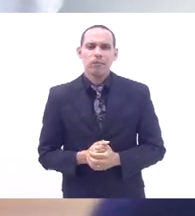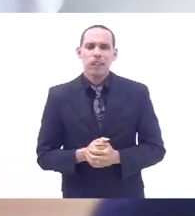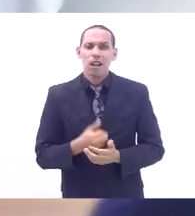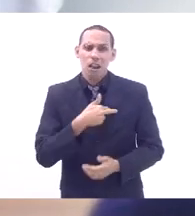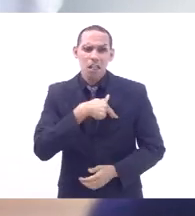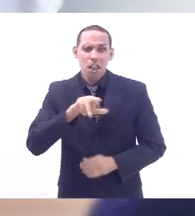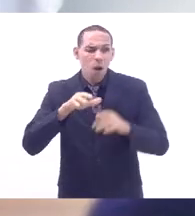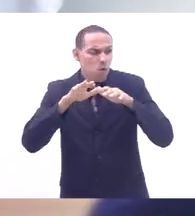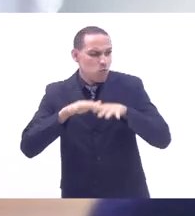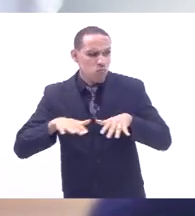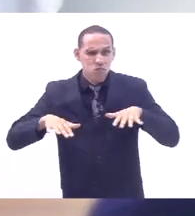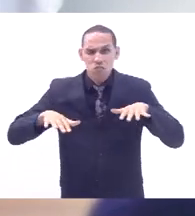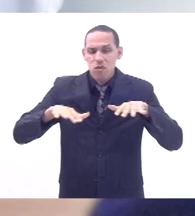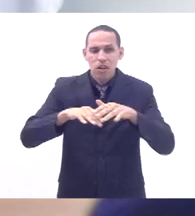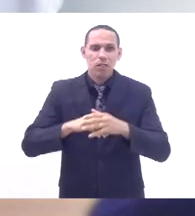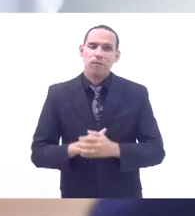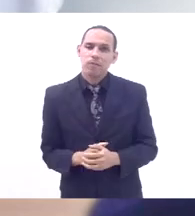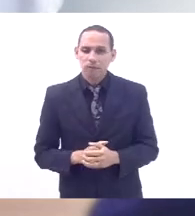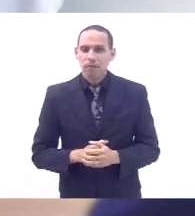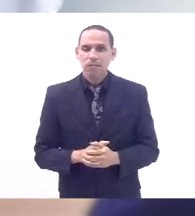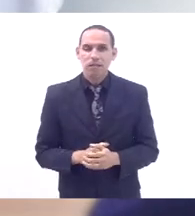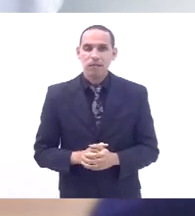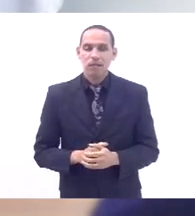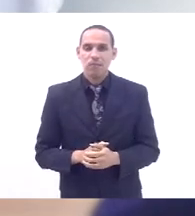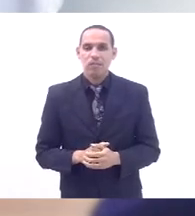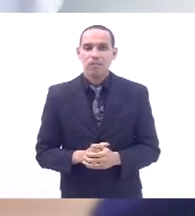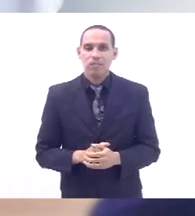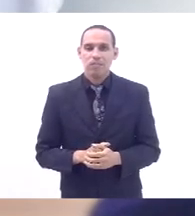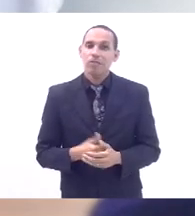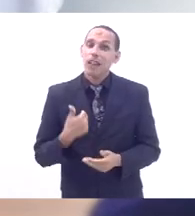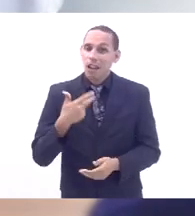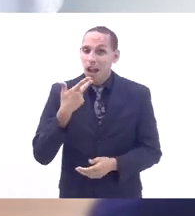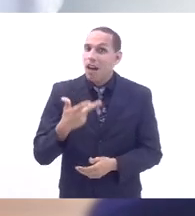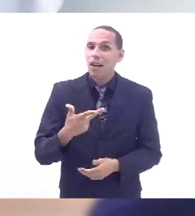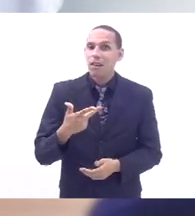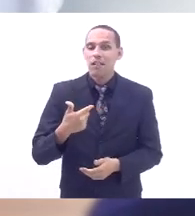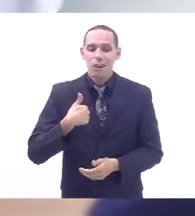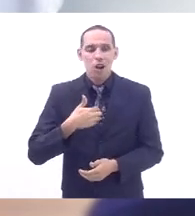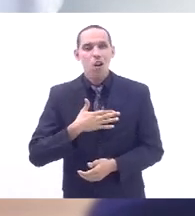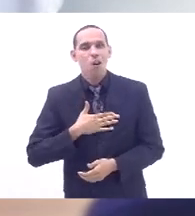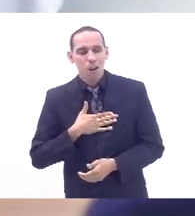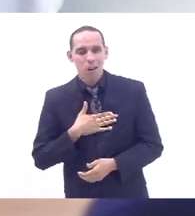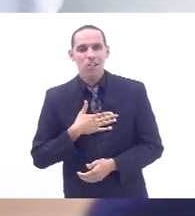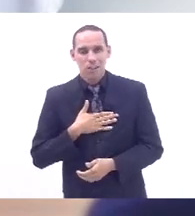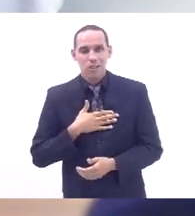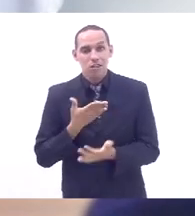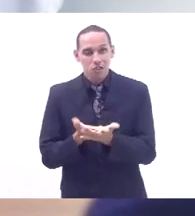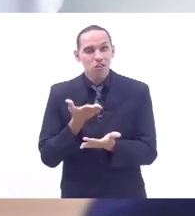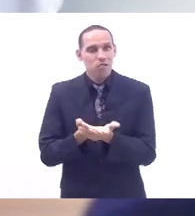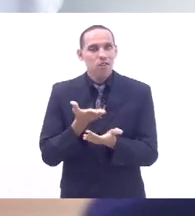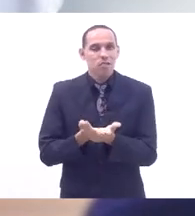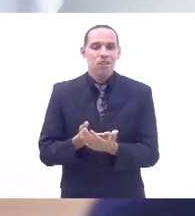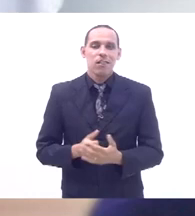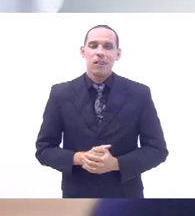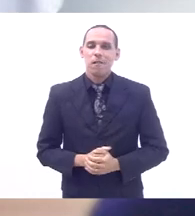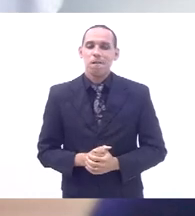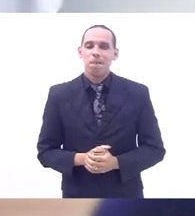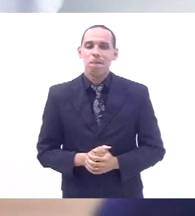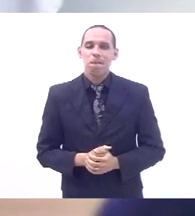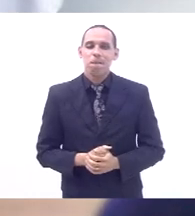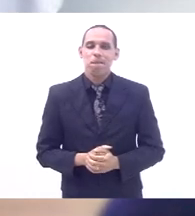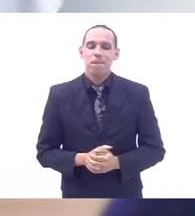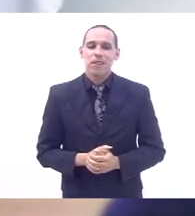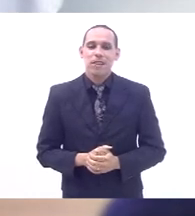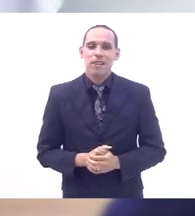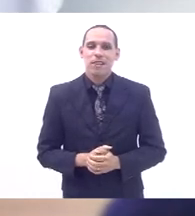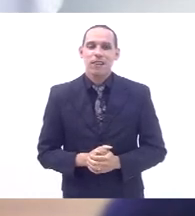todas que for, que eu já falei. Eu gosto de estudar. E